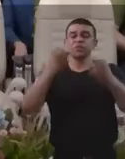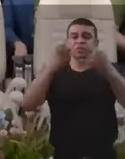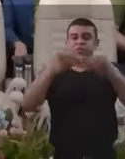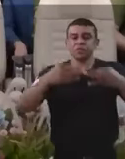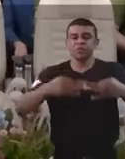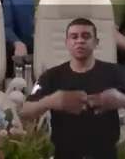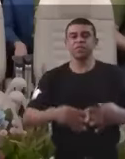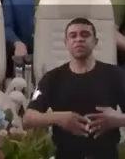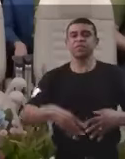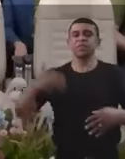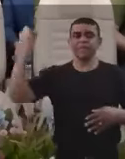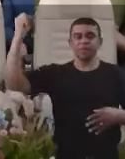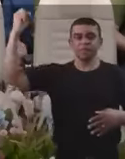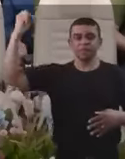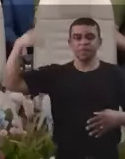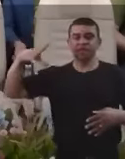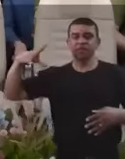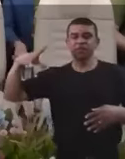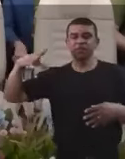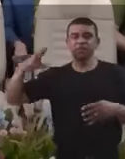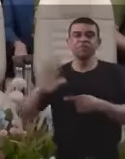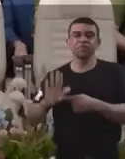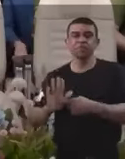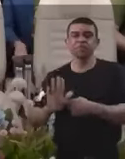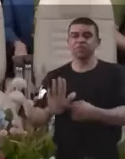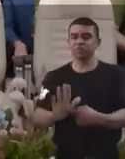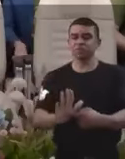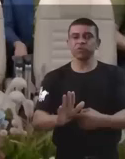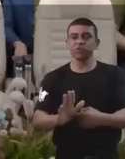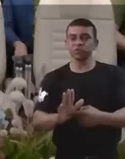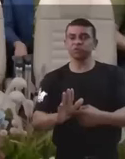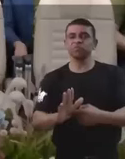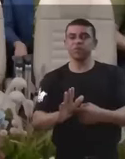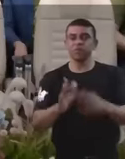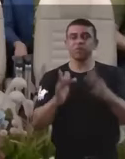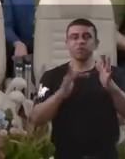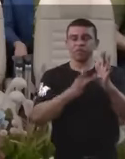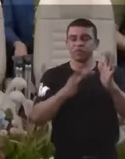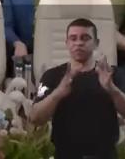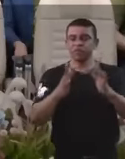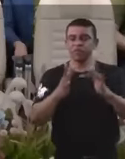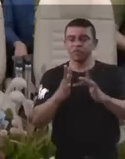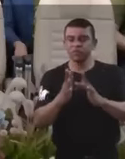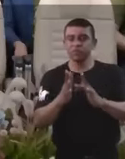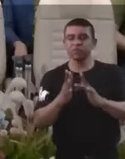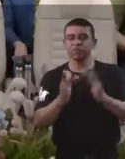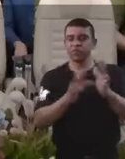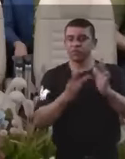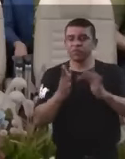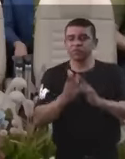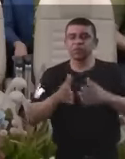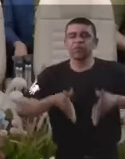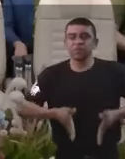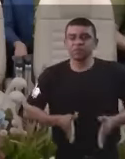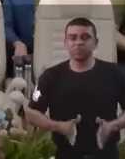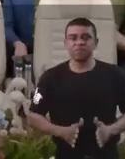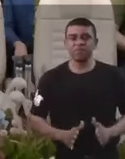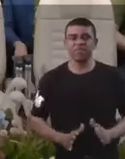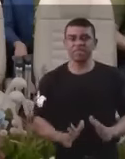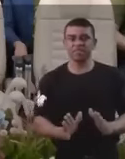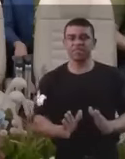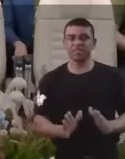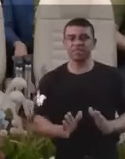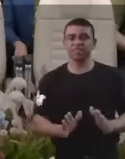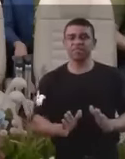manifestou. Jesus é a encarnação da graça de Deus, para que o homem